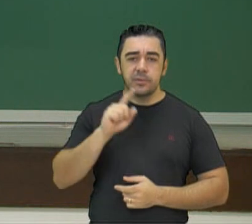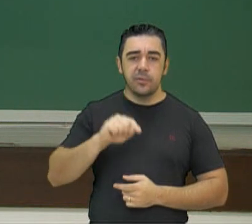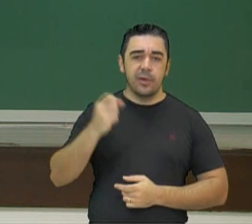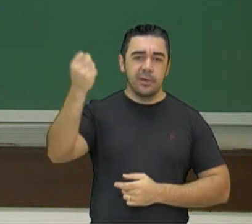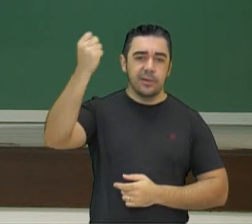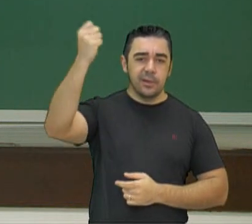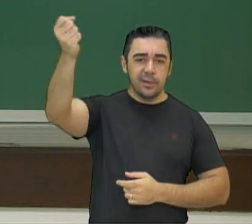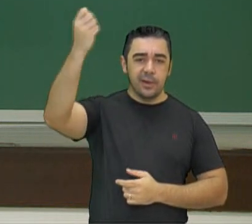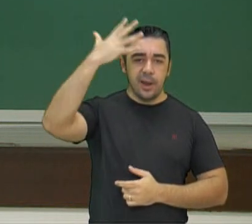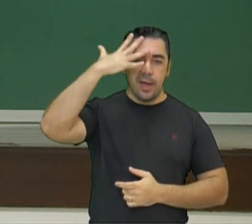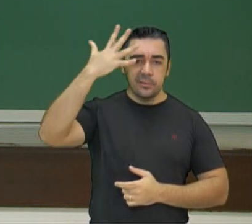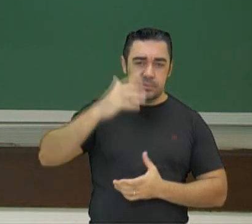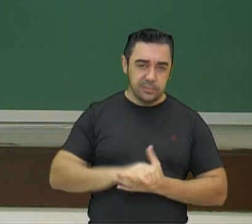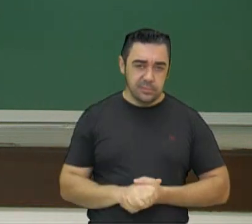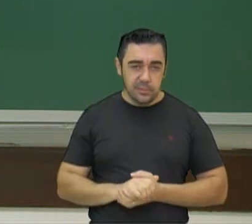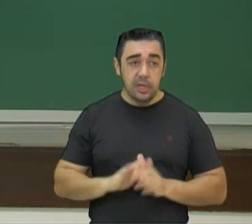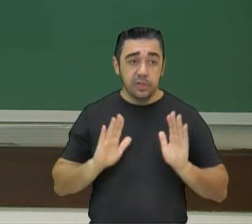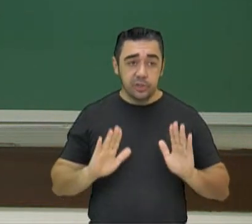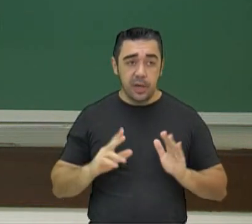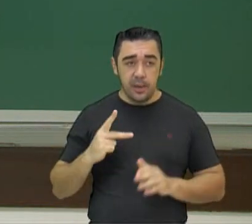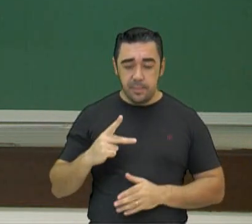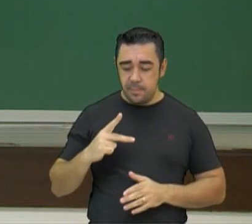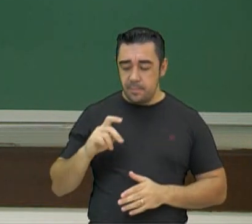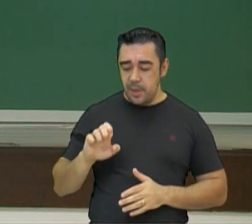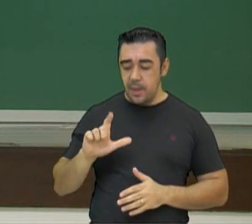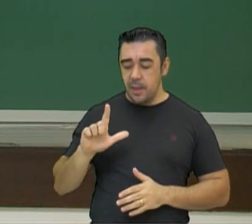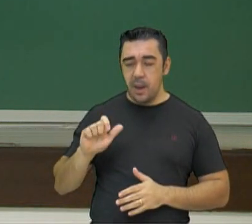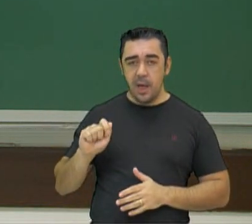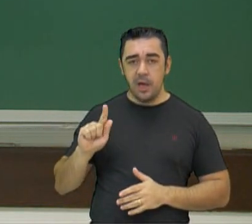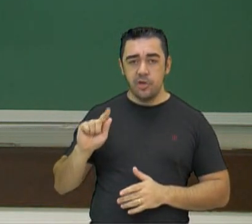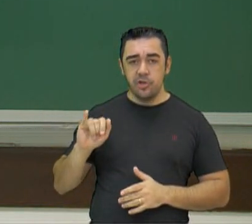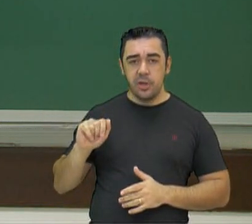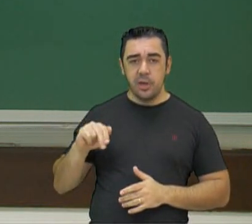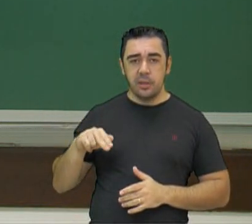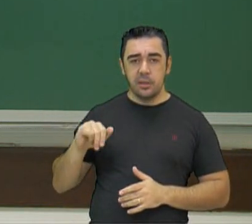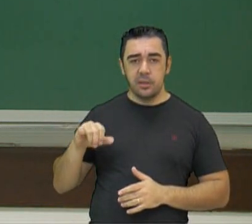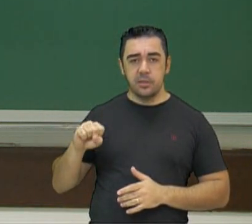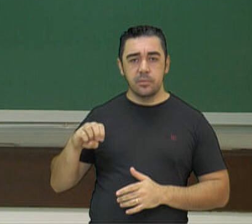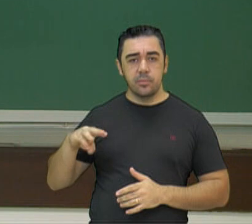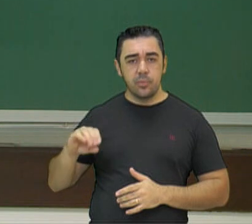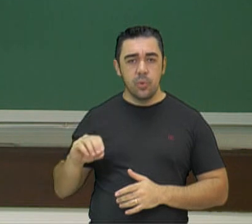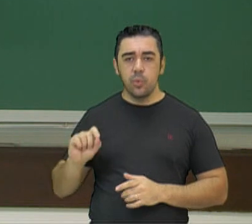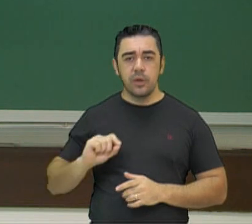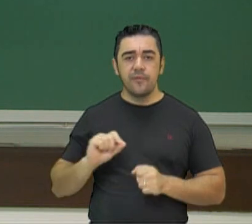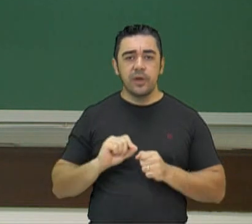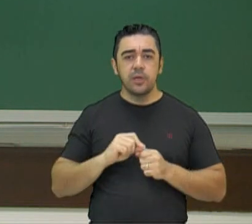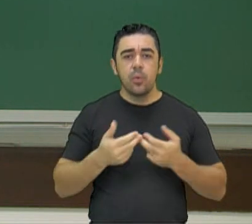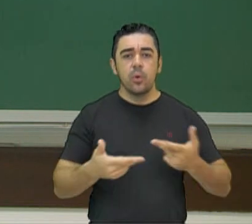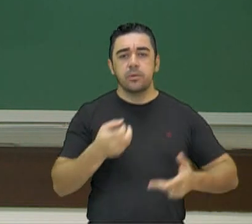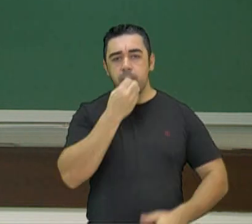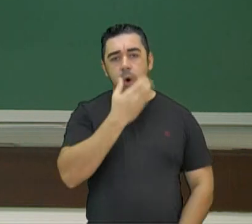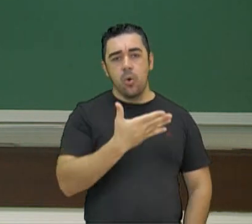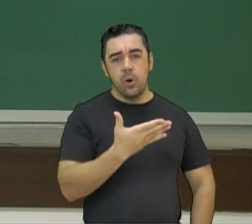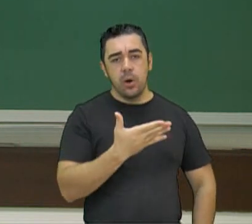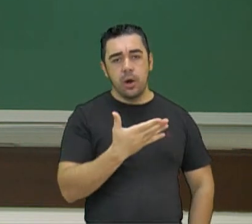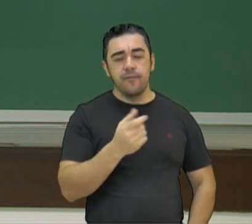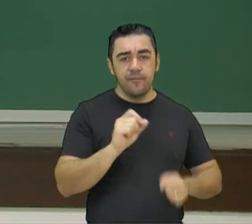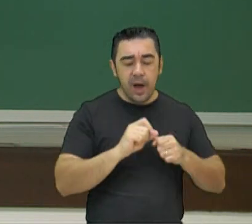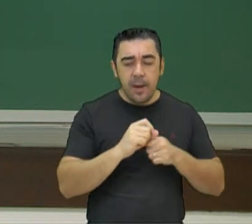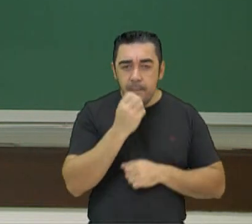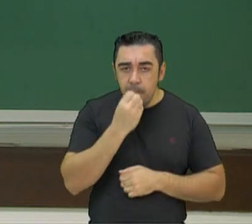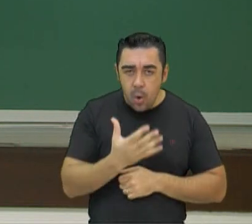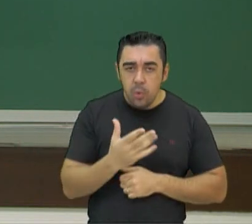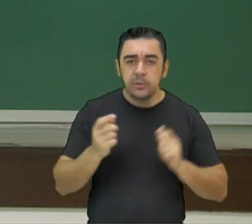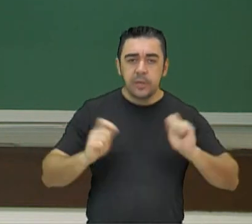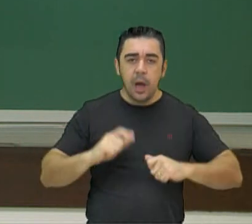divina. Enquanto o pelagianismo, ele quer restringir as coisas a simplesmente fazer boas ações. Faça a boa ação